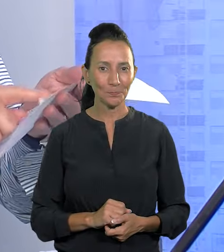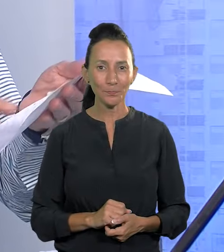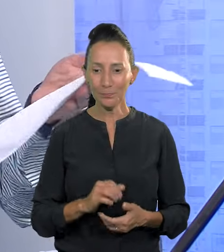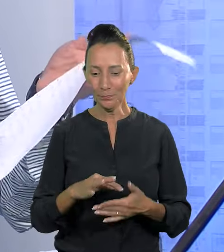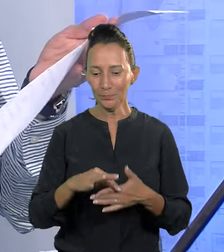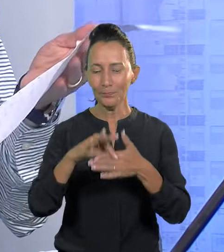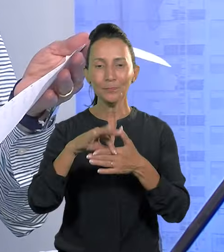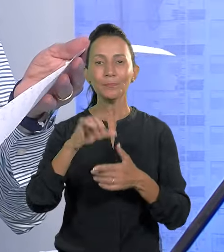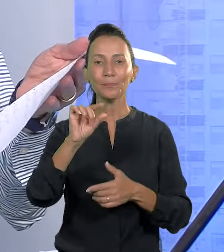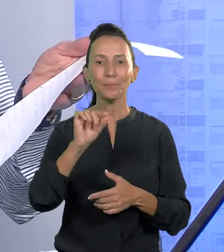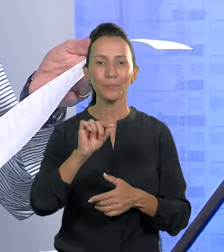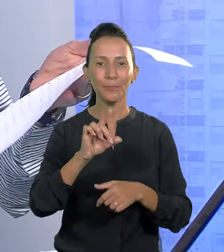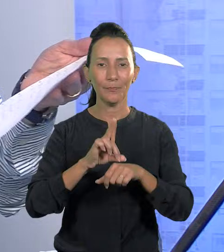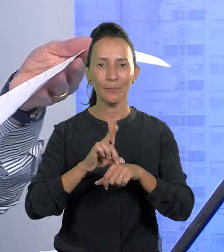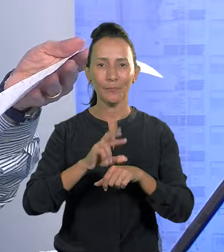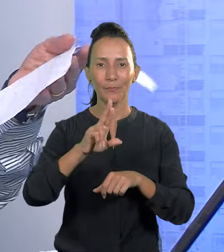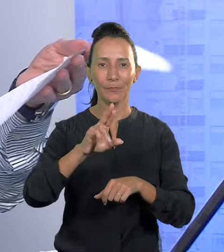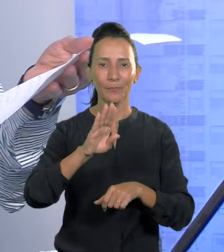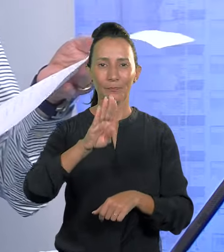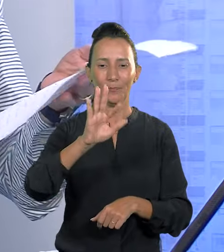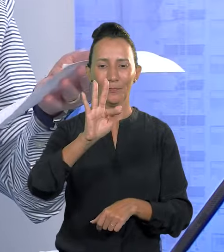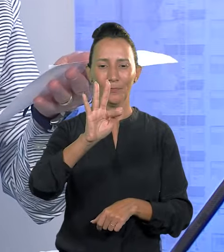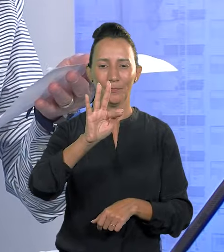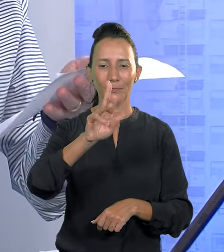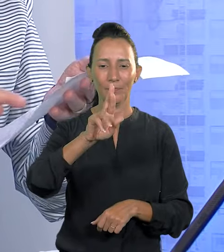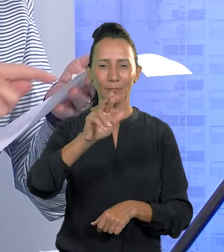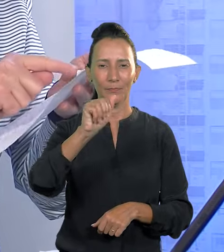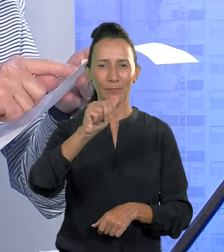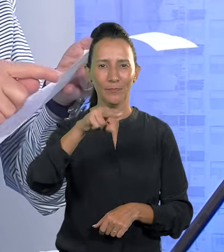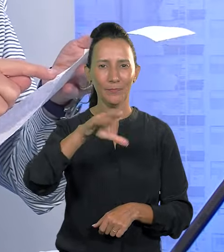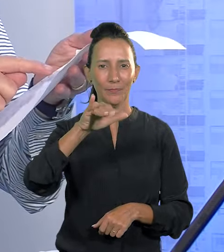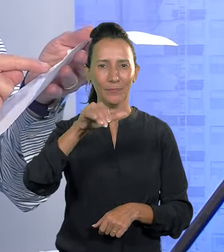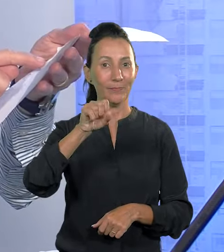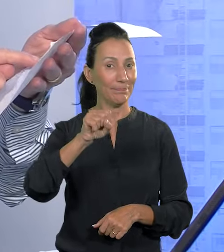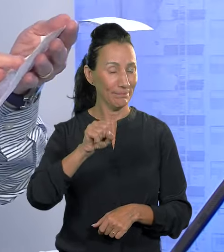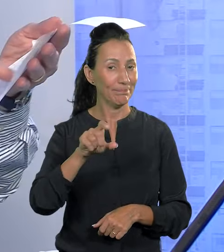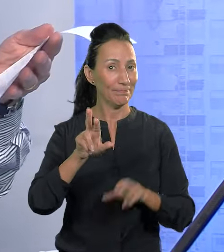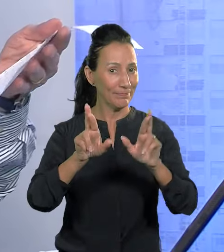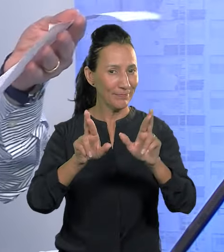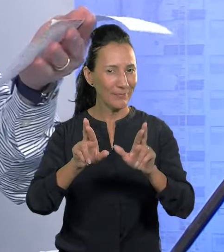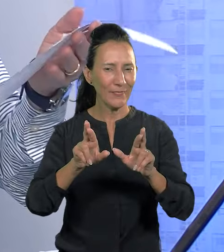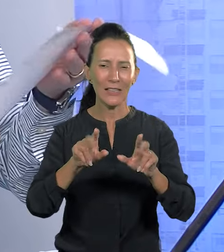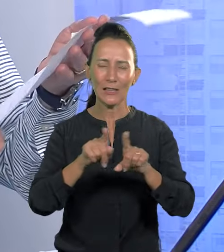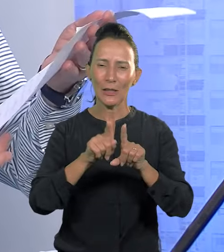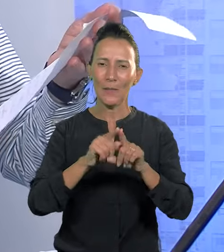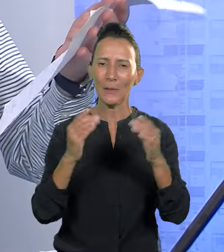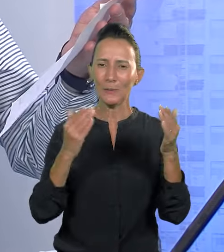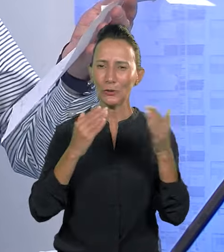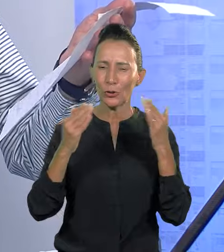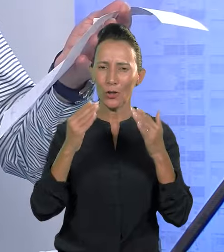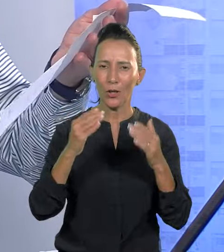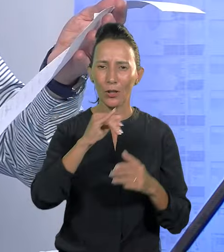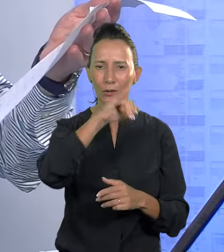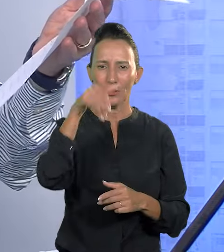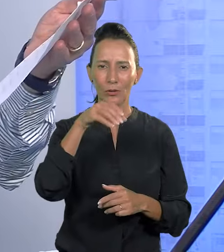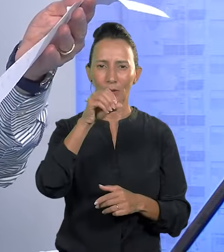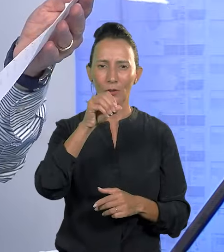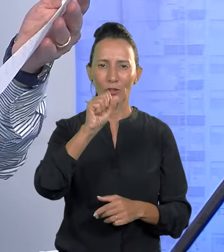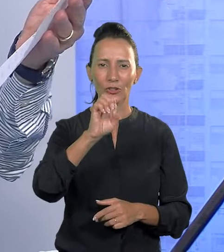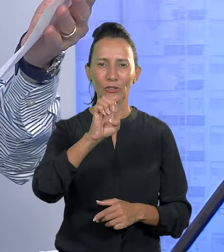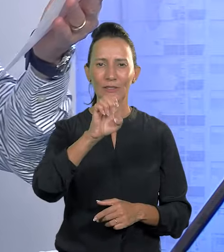Olha, sobre a liderança do doutor Francis Bittencourt. Então temos ele, José Eugênio, Luciléia,